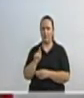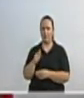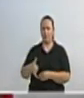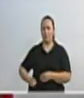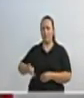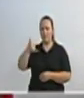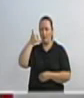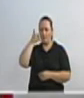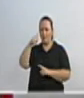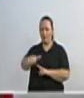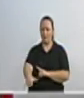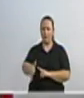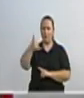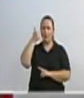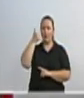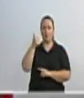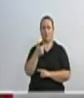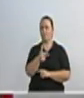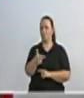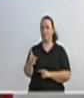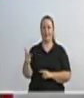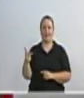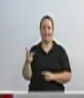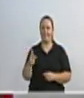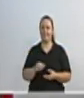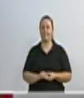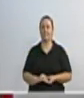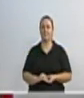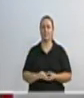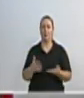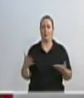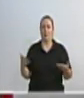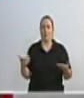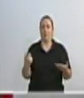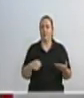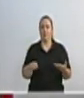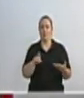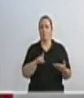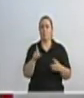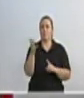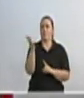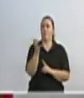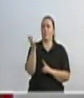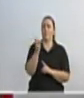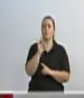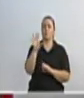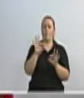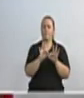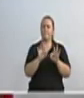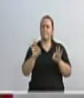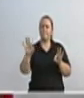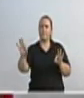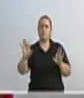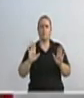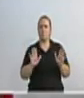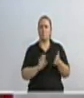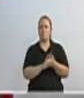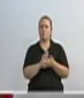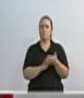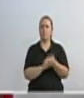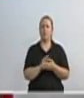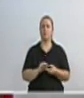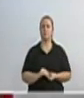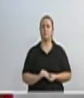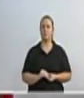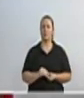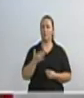móvel, muito menos de telefonia fixa. E aí não precisa ter antena, é só puxar um fio. Então é fácil vocês fazerem,